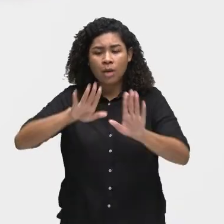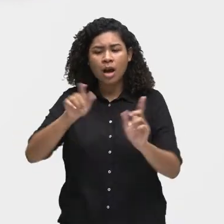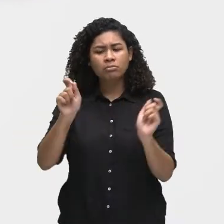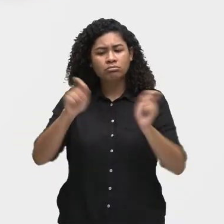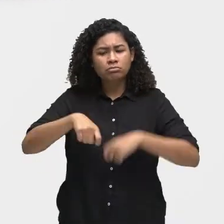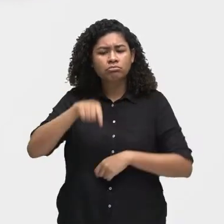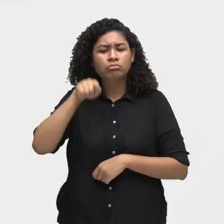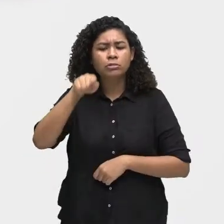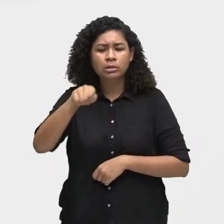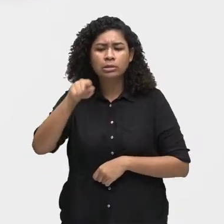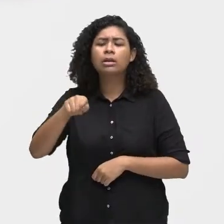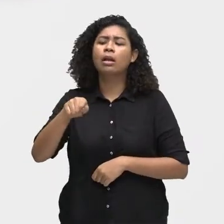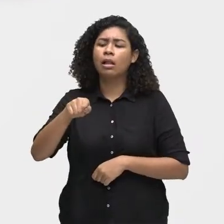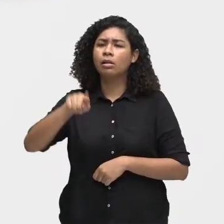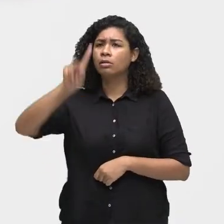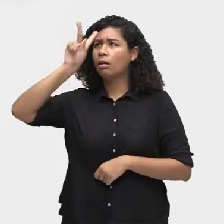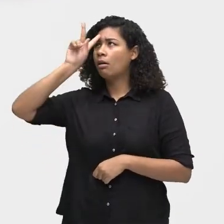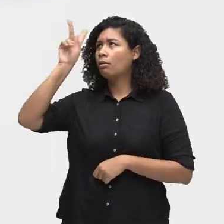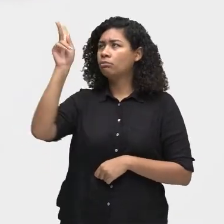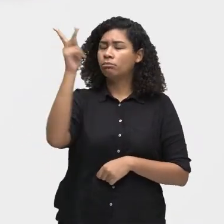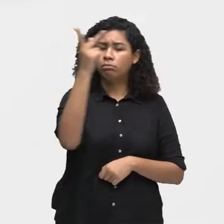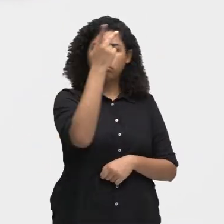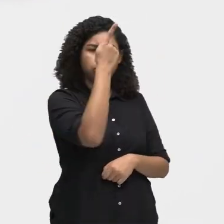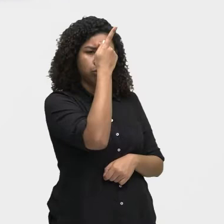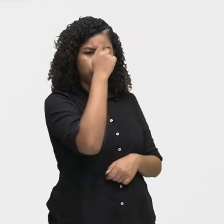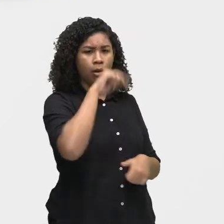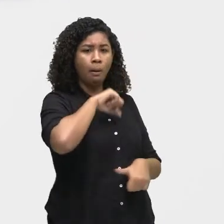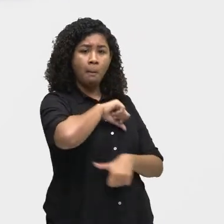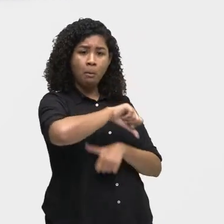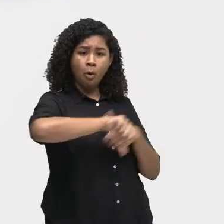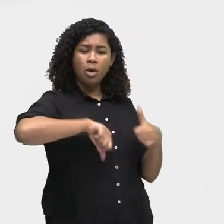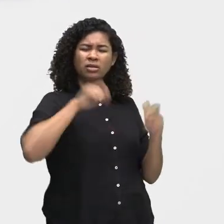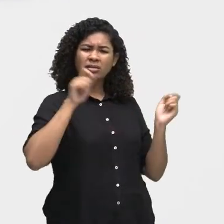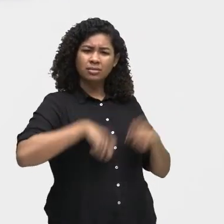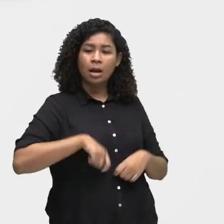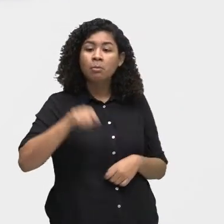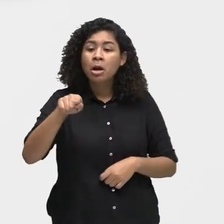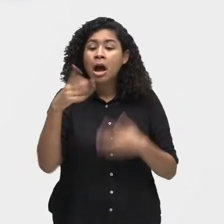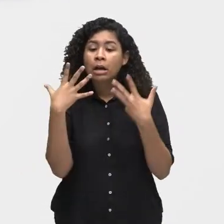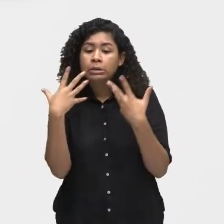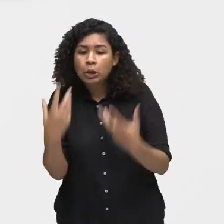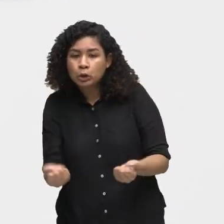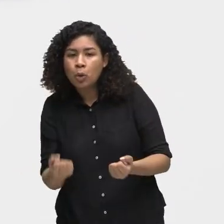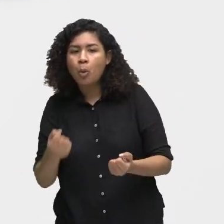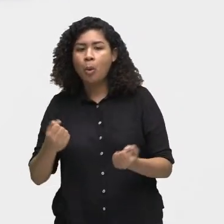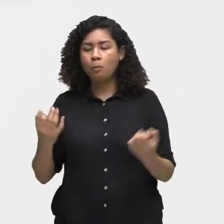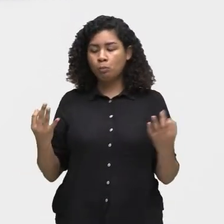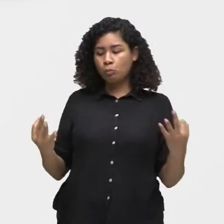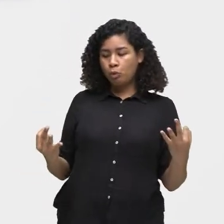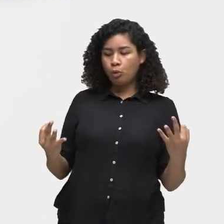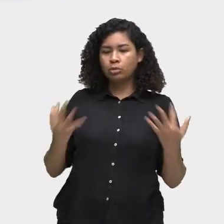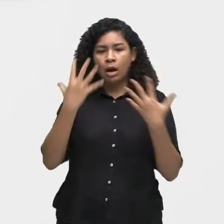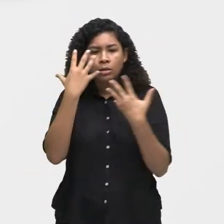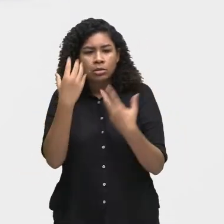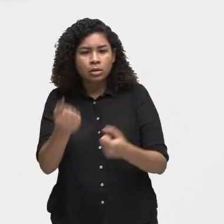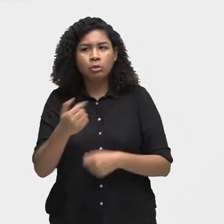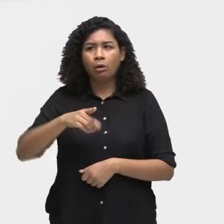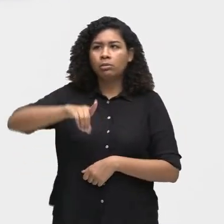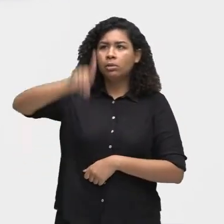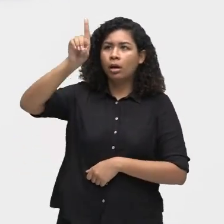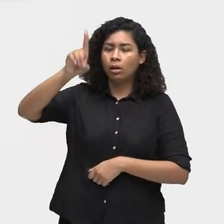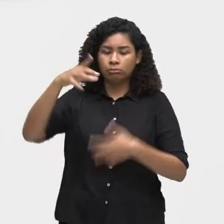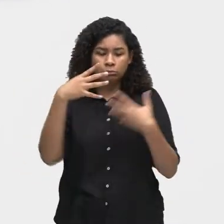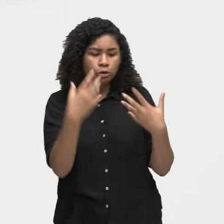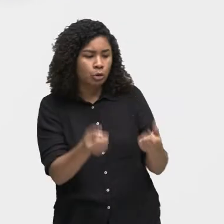não ocorre, porque a pessoa aceitou Jesus, aceitou Buda, aceitou Alá, aceitou Deus. Não, a